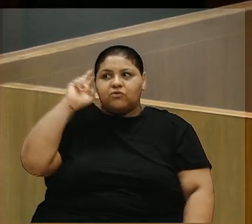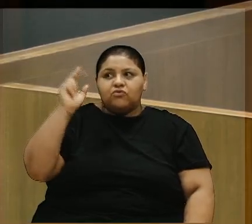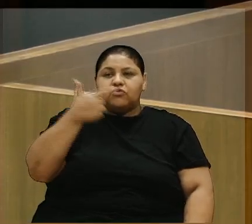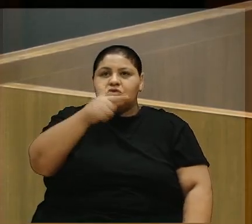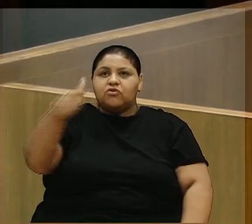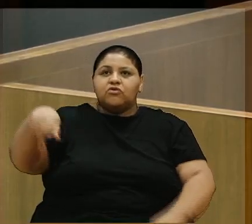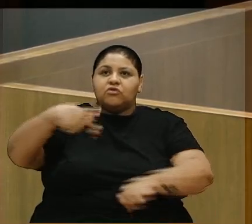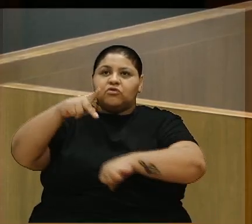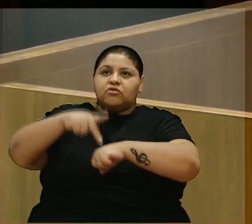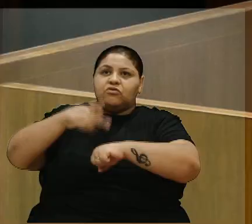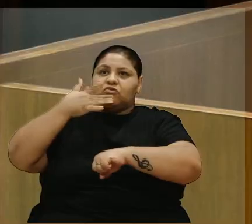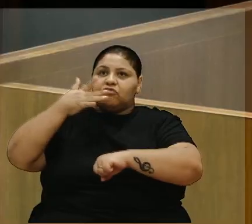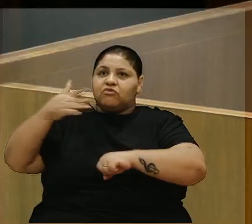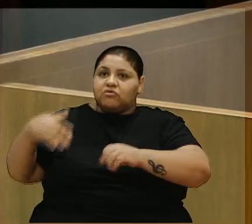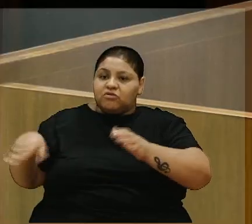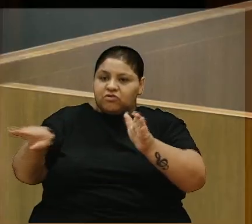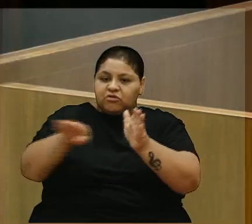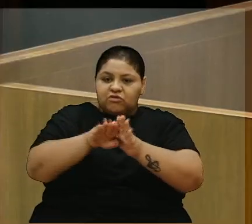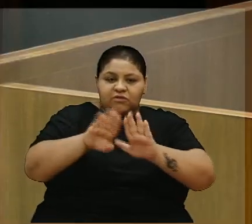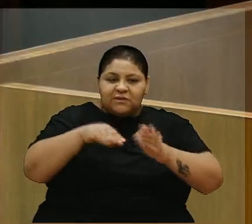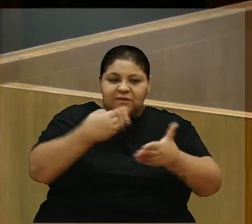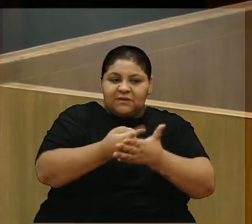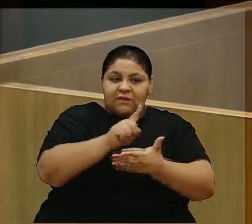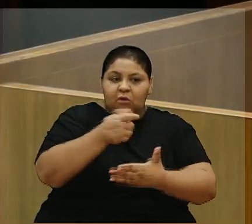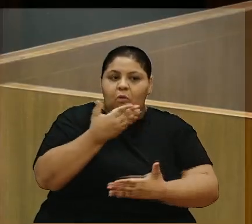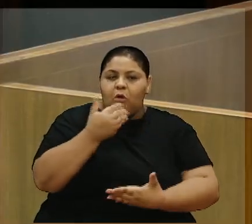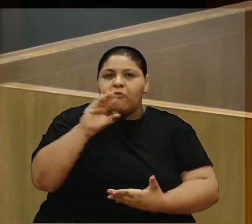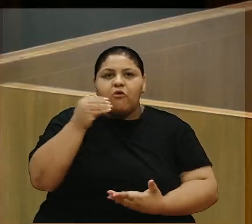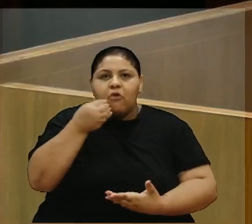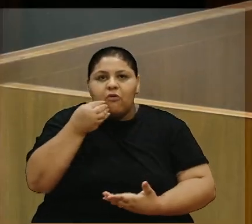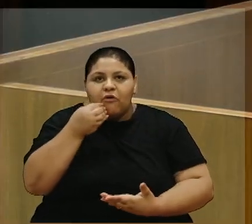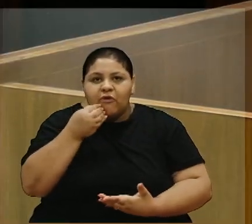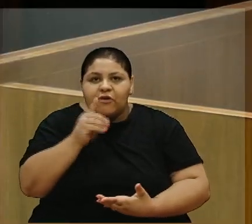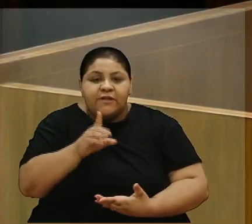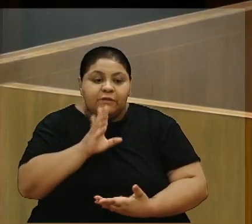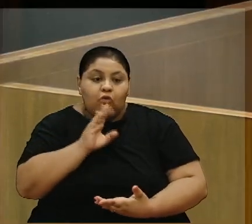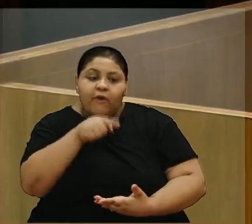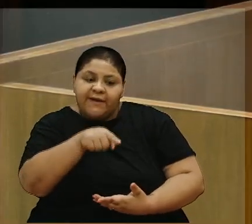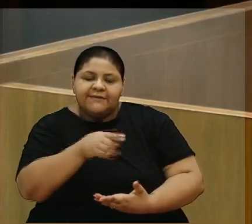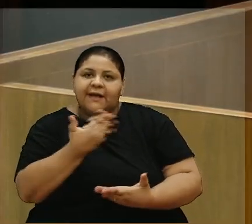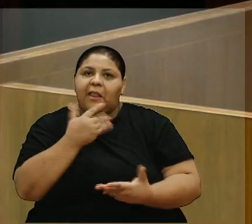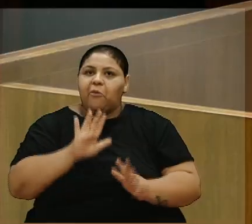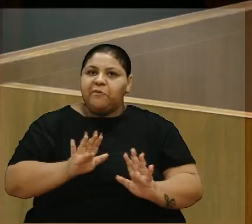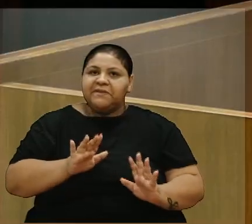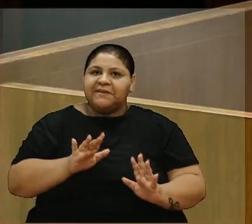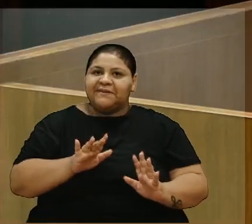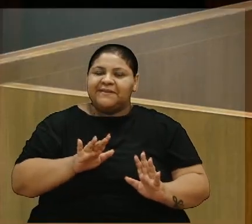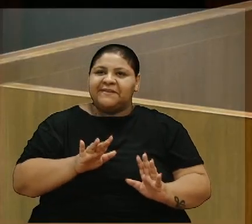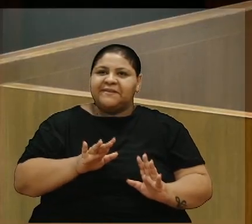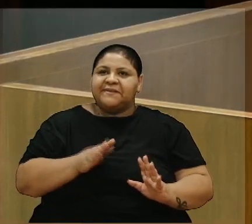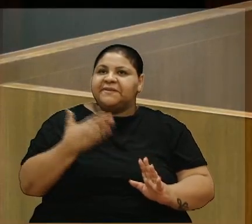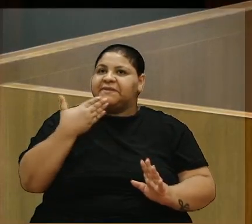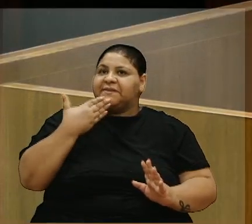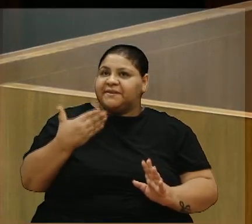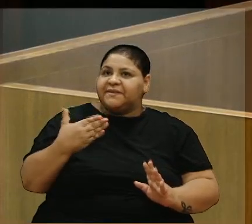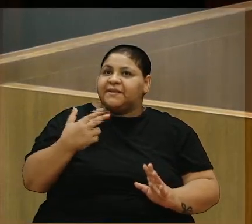e daí a criança chega na escola, não come. Claro, ele não conhece aquela comida. E daí, quando a gente pede para a nutricionista o que a